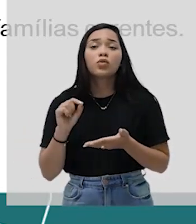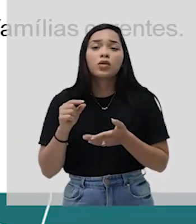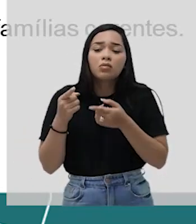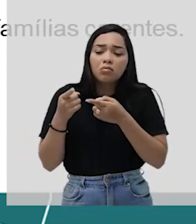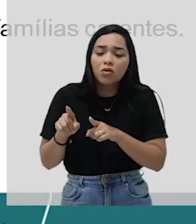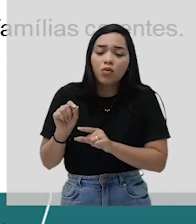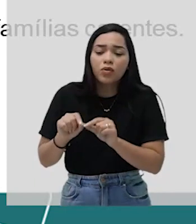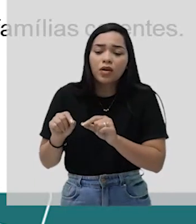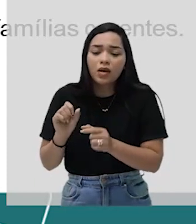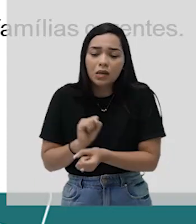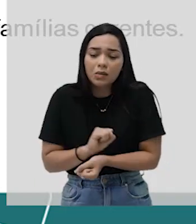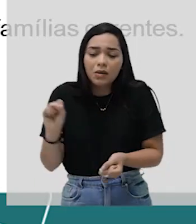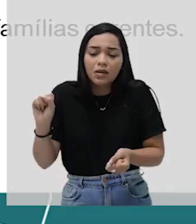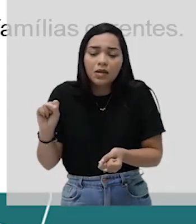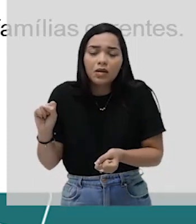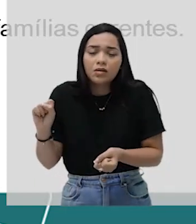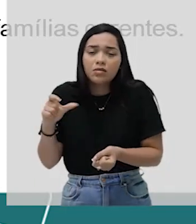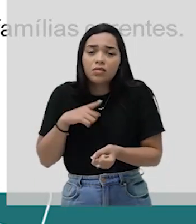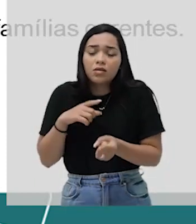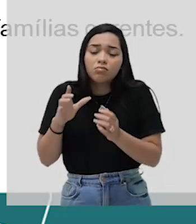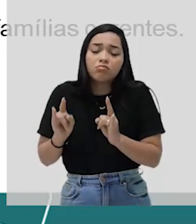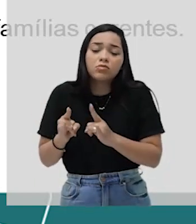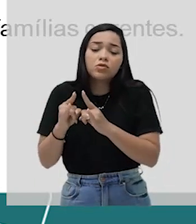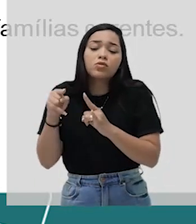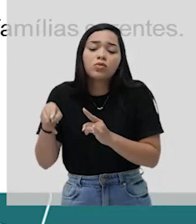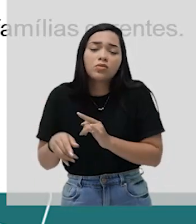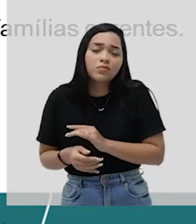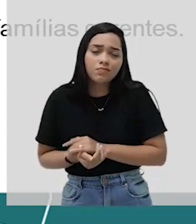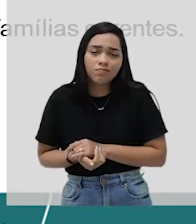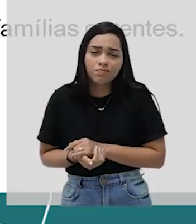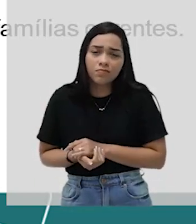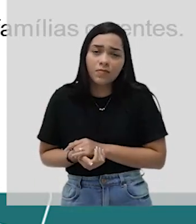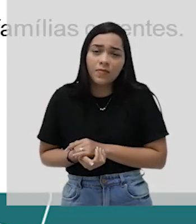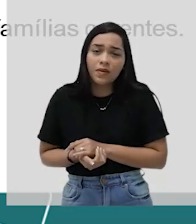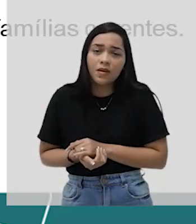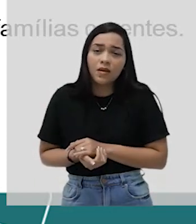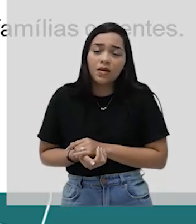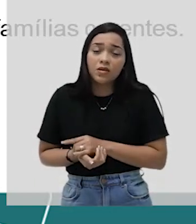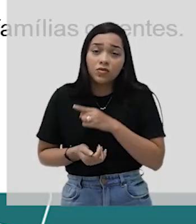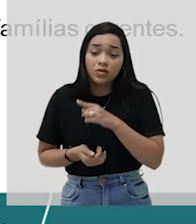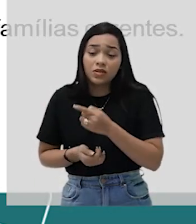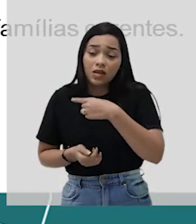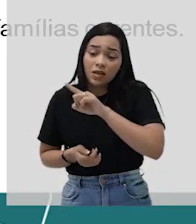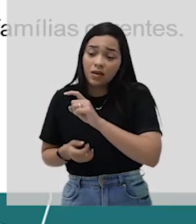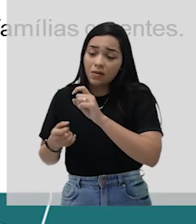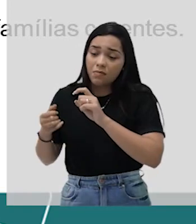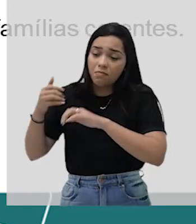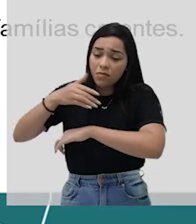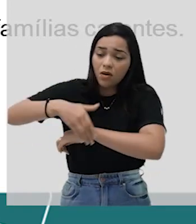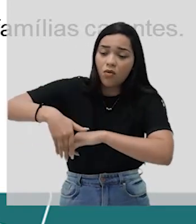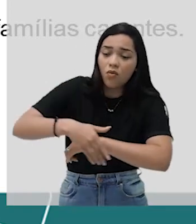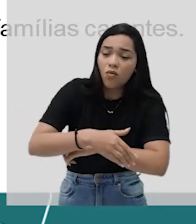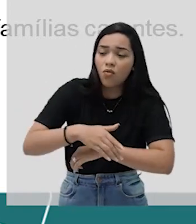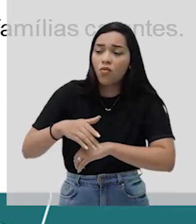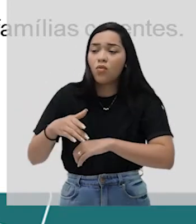ameaça tirando a liberdade dessas instituições. Ameaça ao ponto de você ir para a rua e querer fechar as